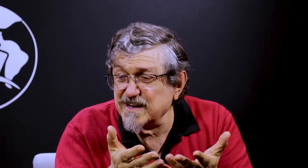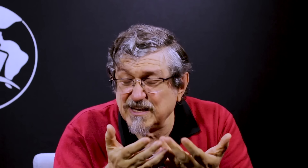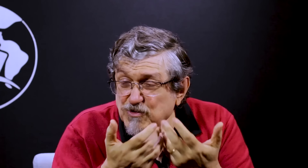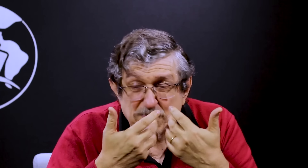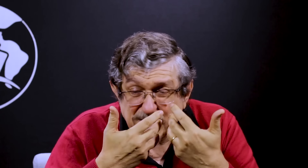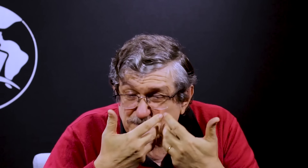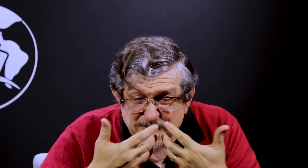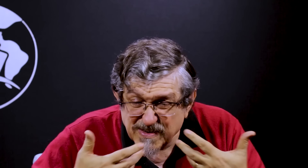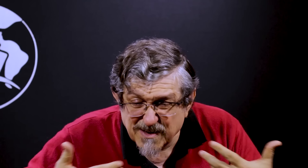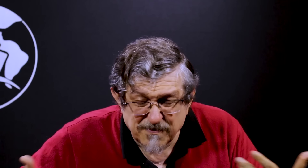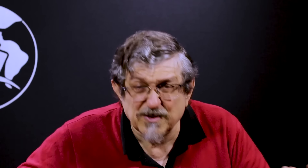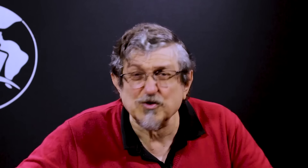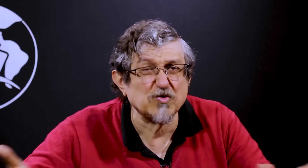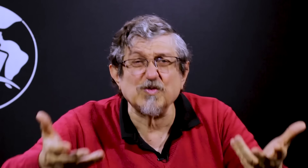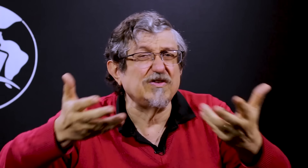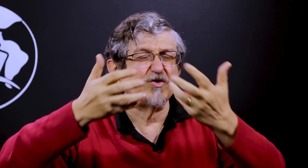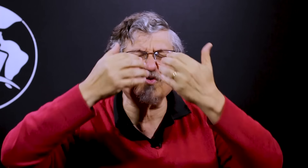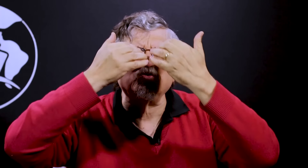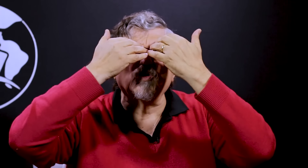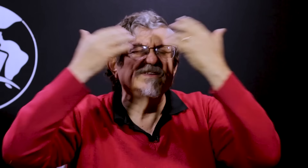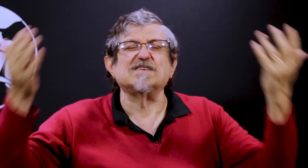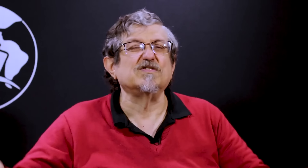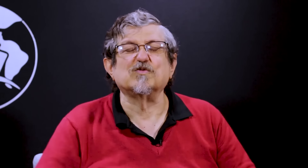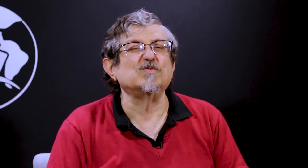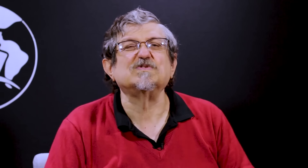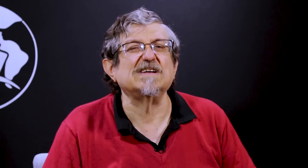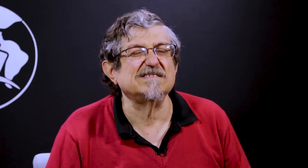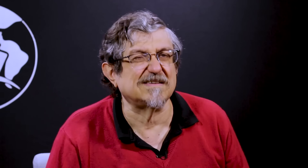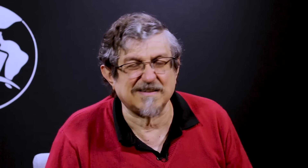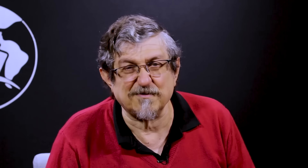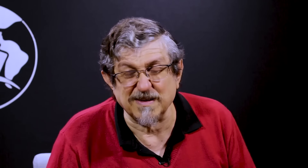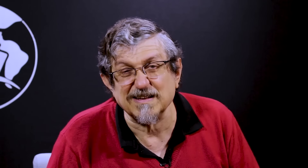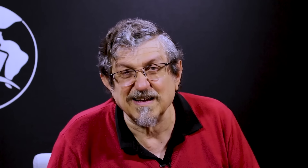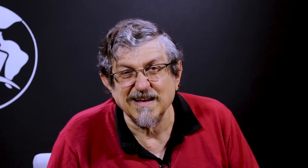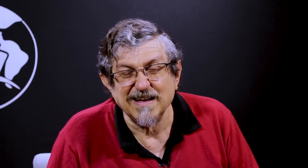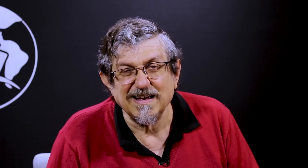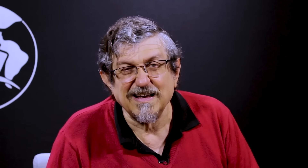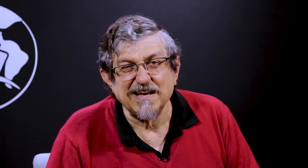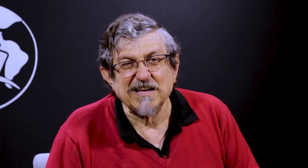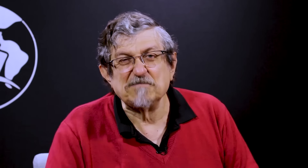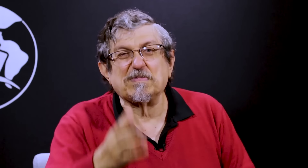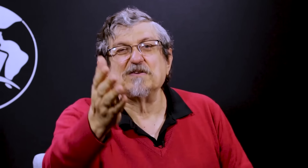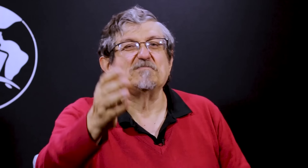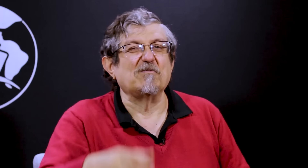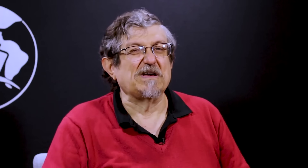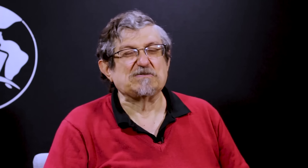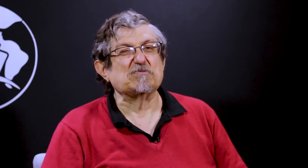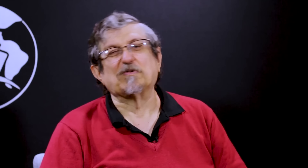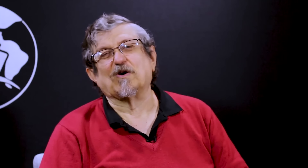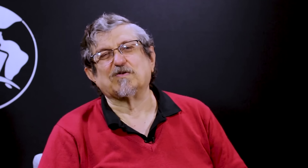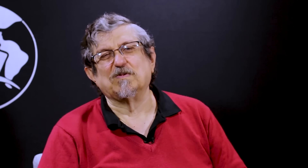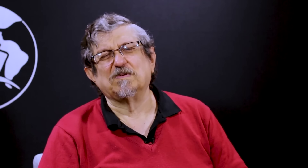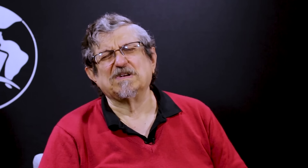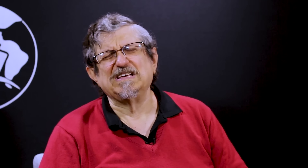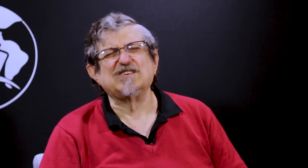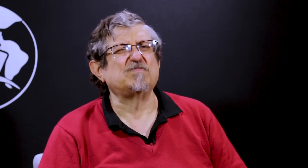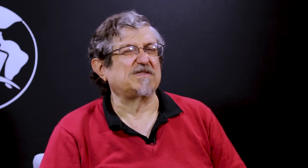fazer aquilo que beneficia a vida de todos em todas as circunstâncias da vida e principalmente pro